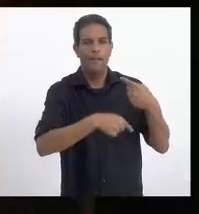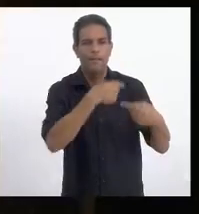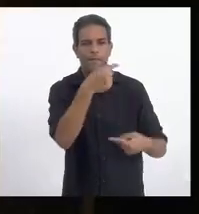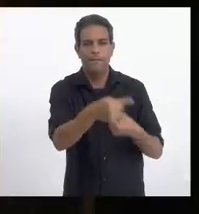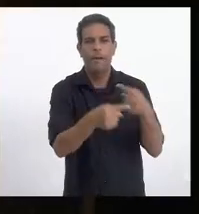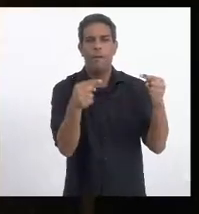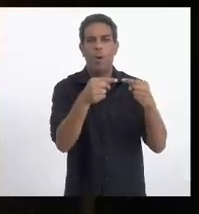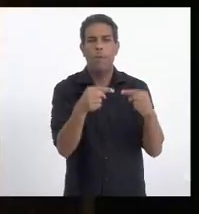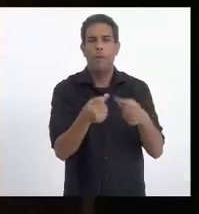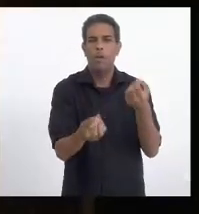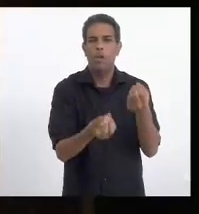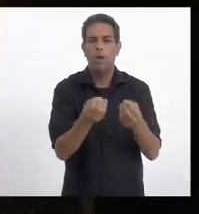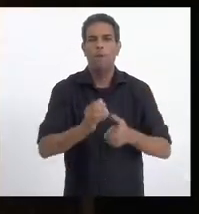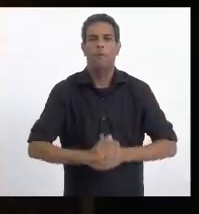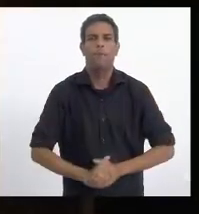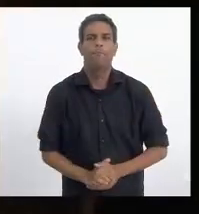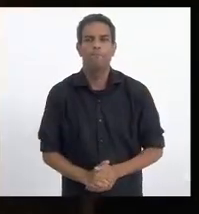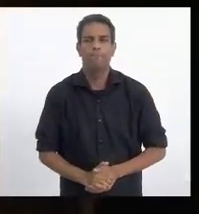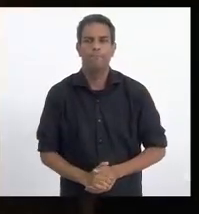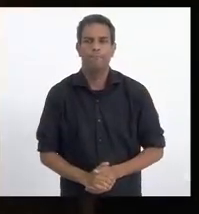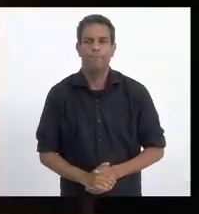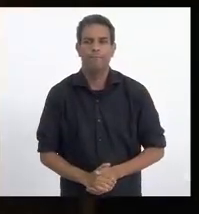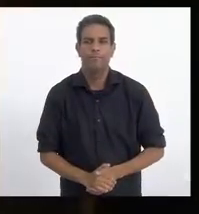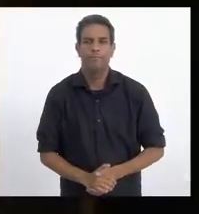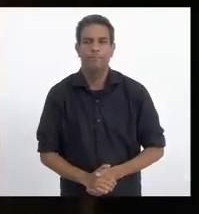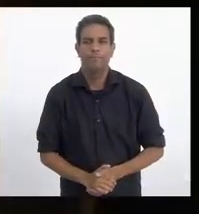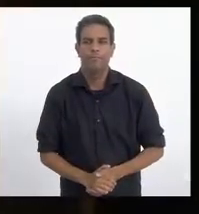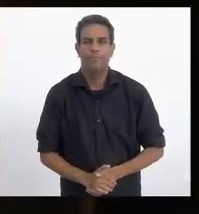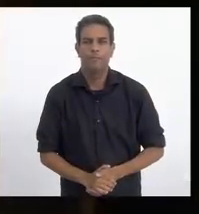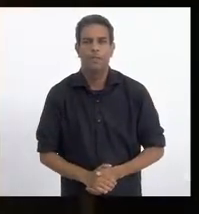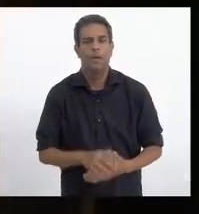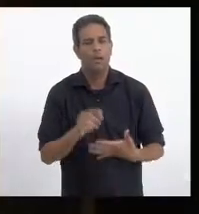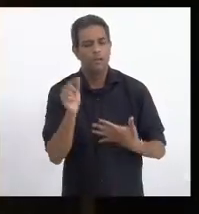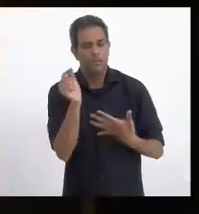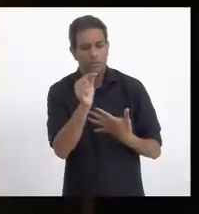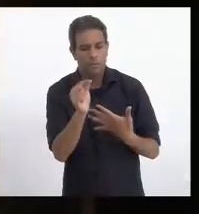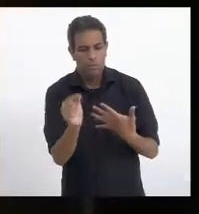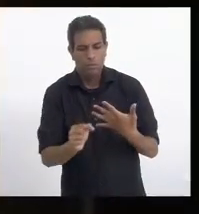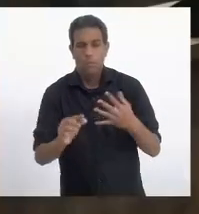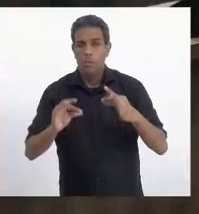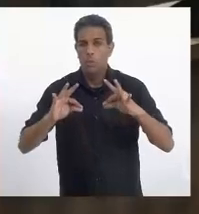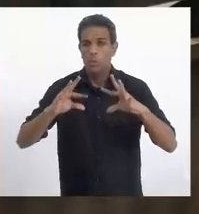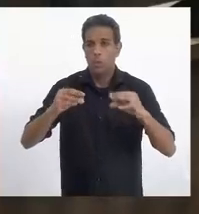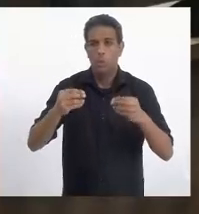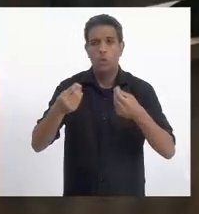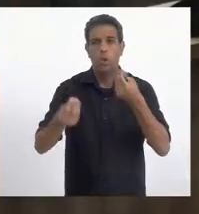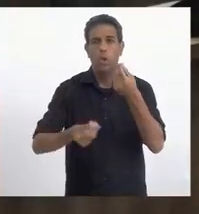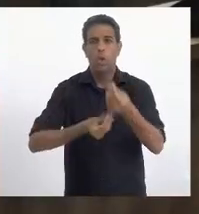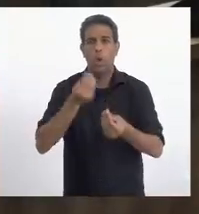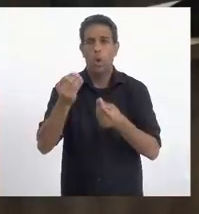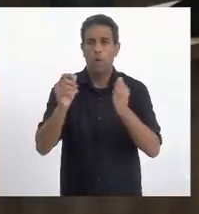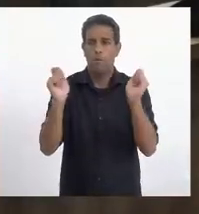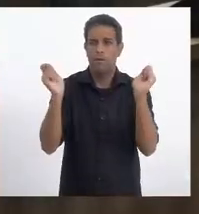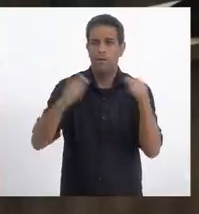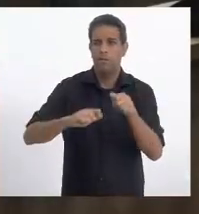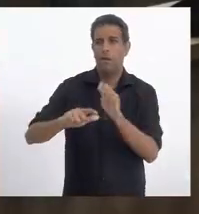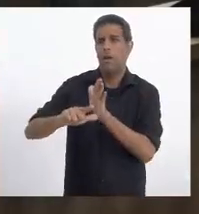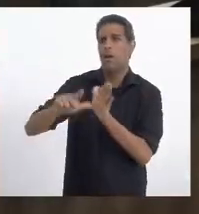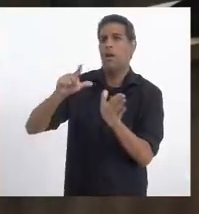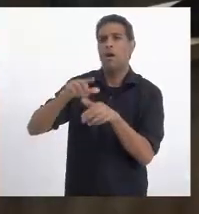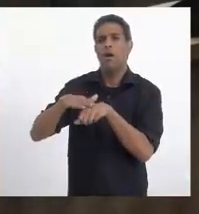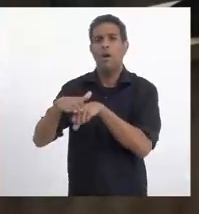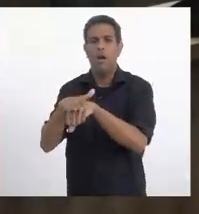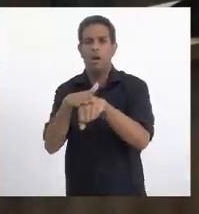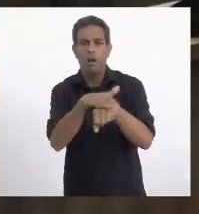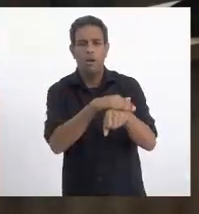ele né E por aí vai eu pontuei algumas coisas aqui e antes de até